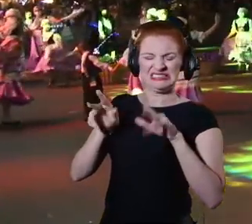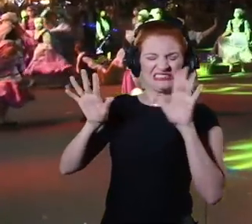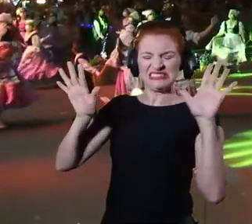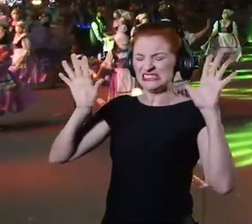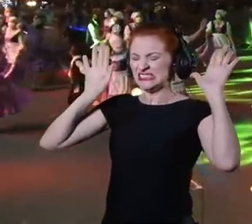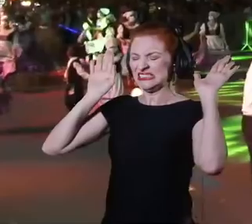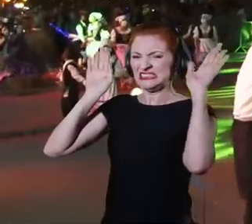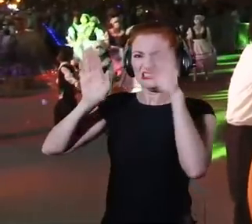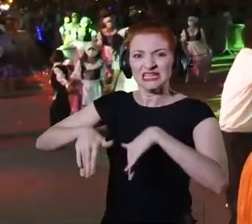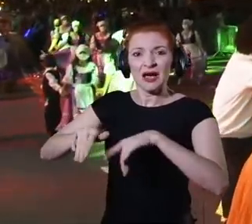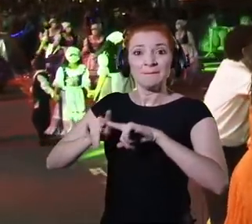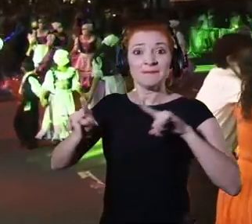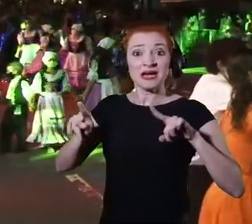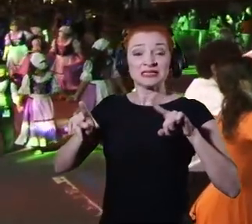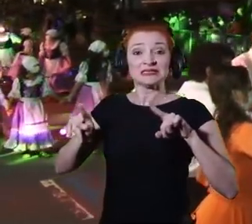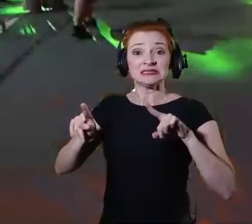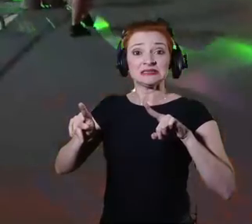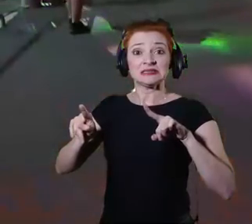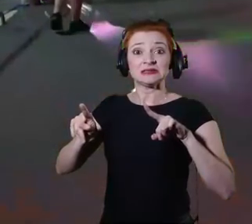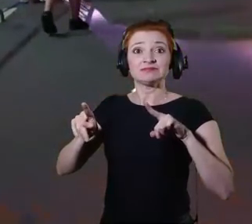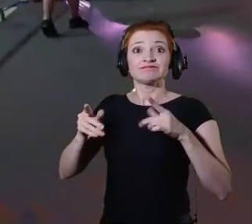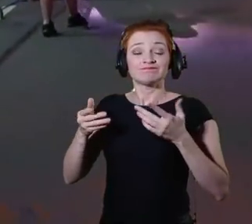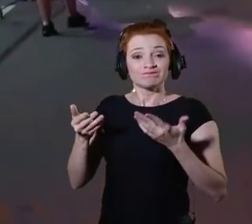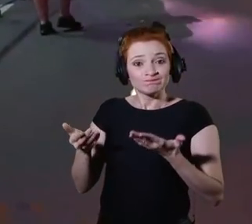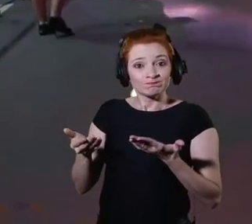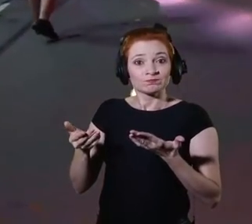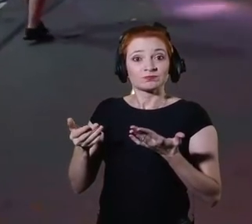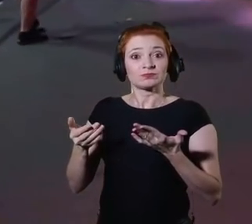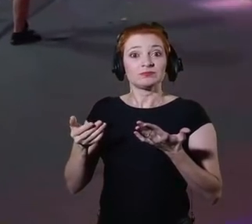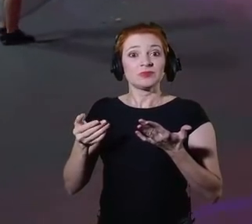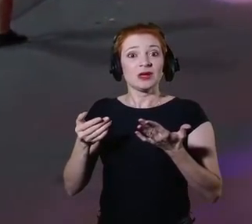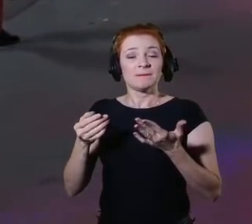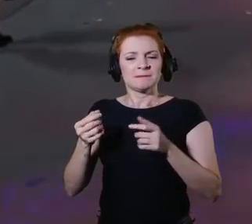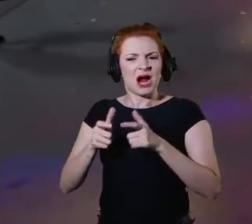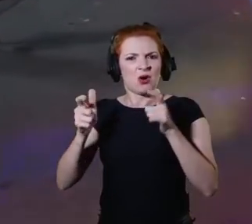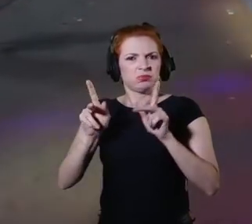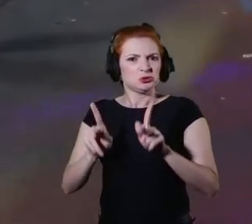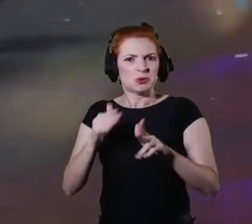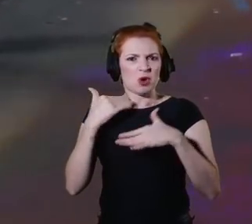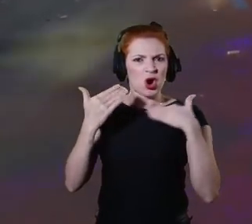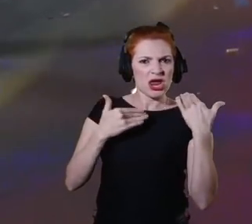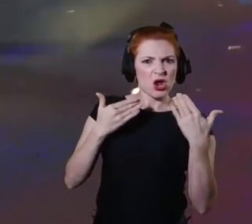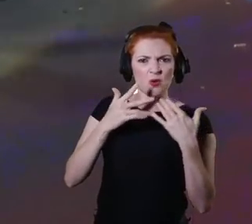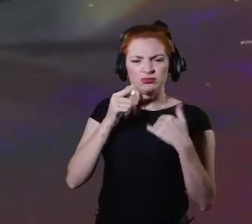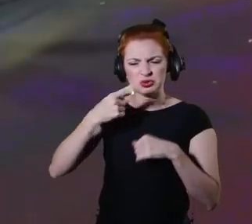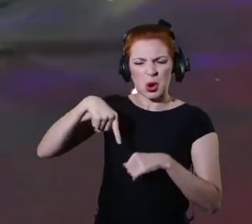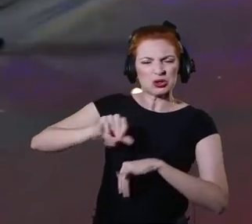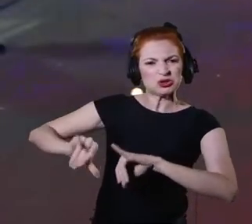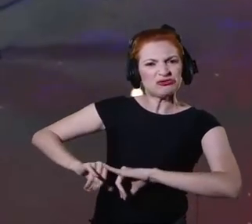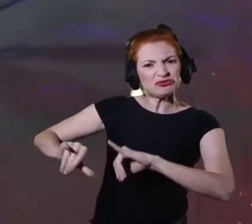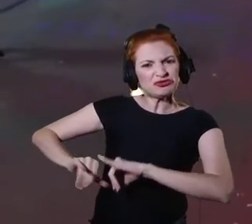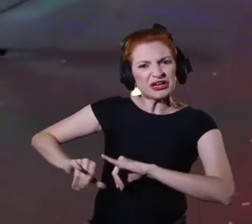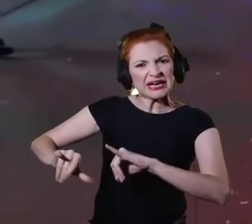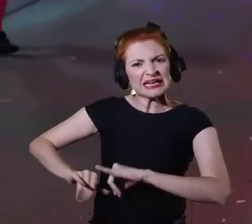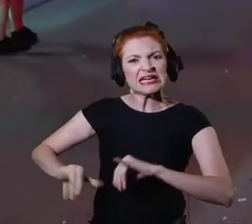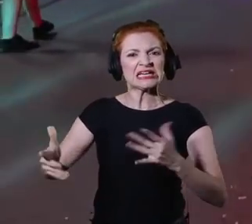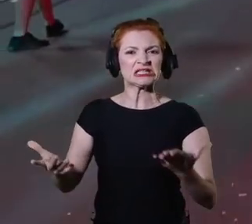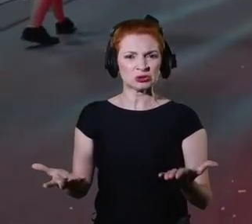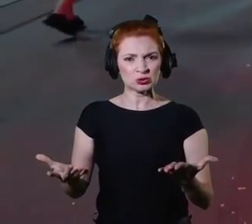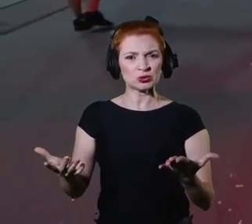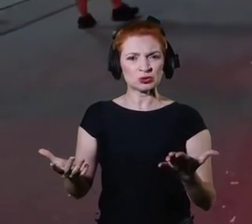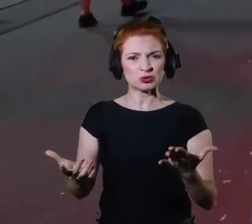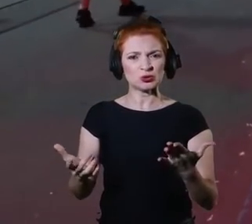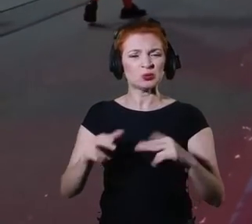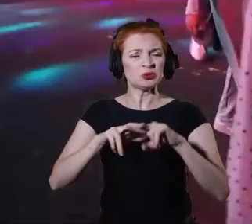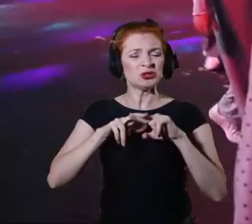que sem isso nós passamos a viver menos, passamos a sofrer mais, a sentir mais dor. E não há